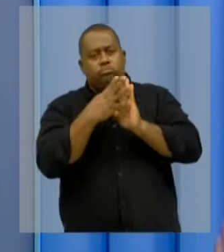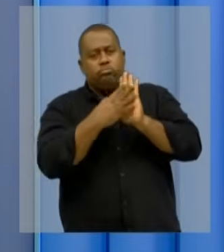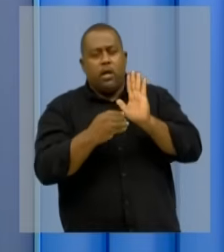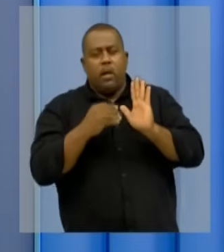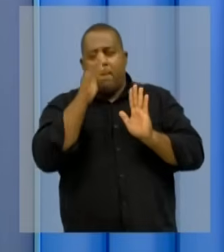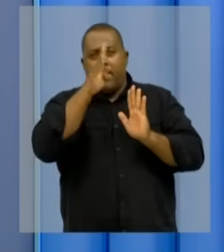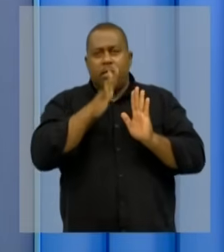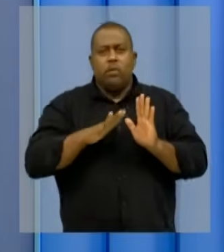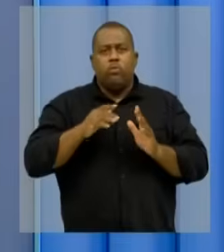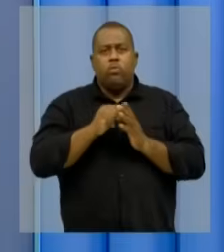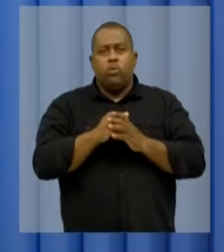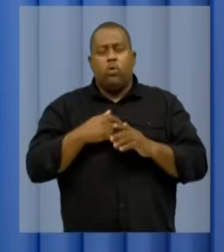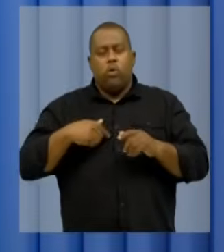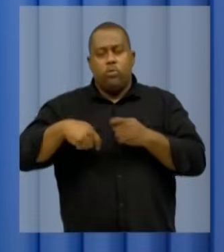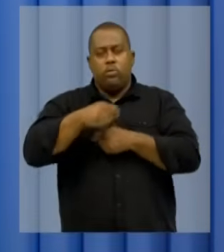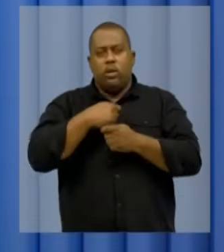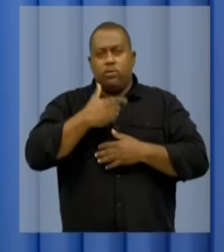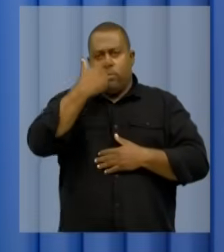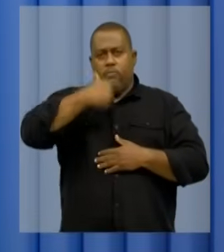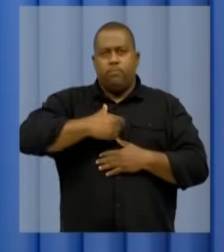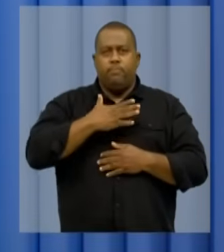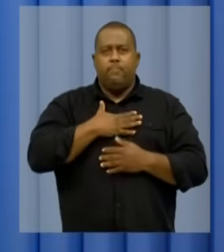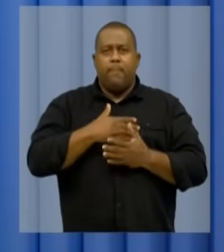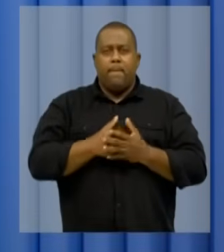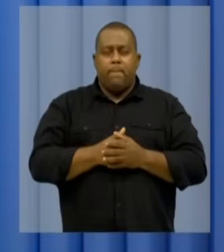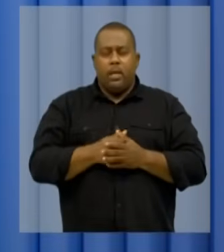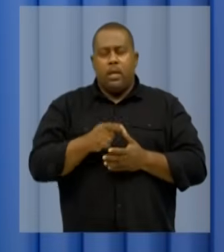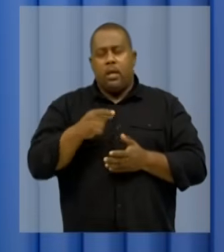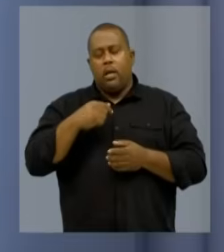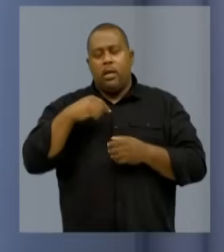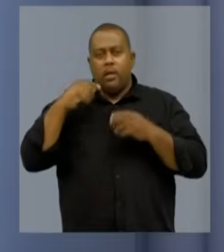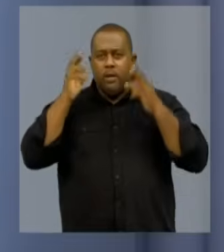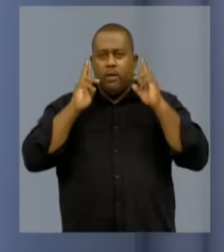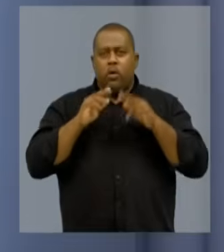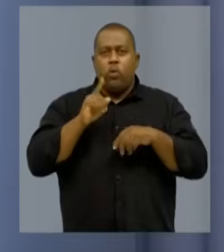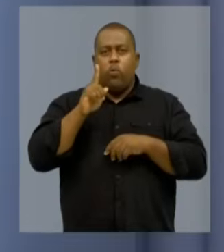nossa gestão. Candidato Kleber Rosa, 1h15.